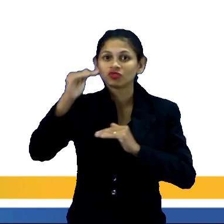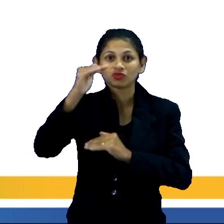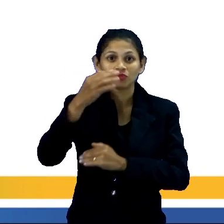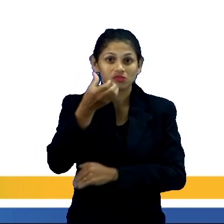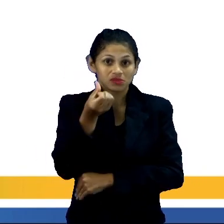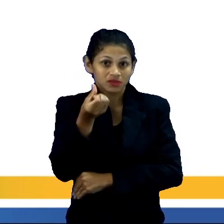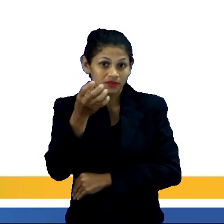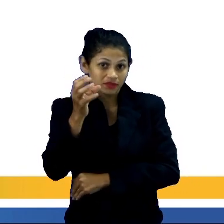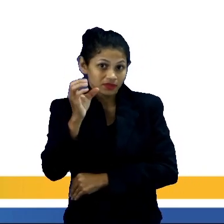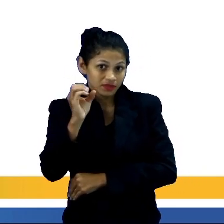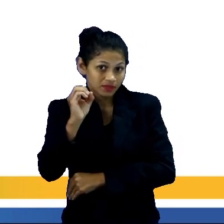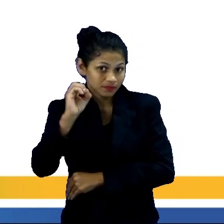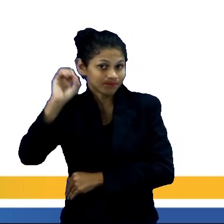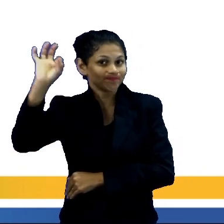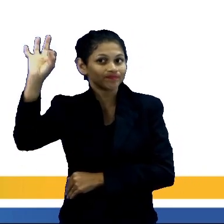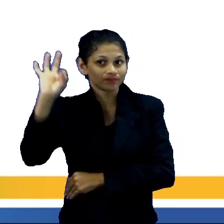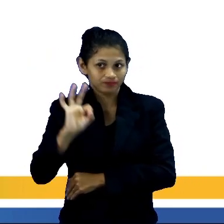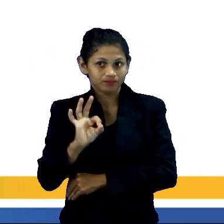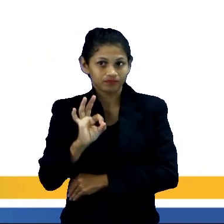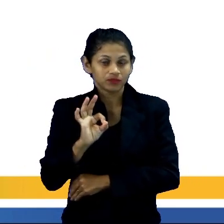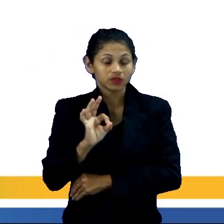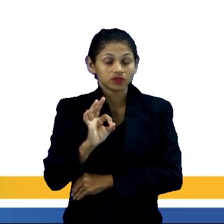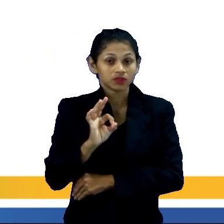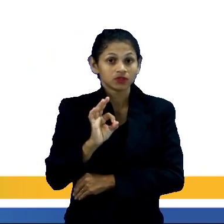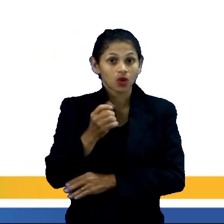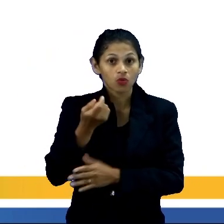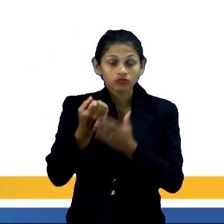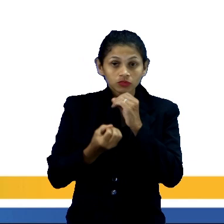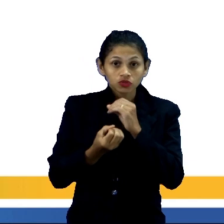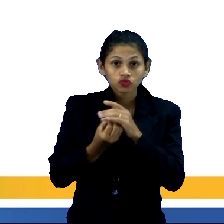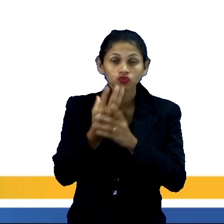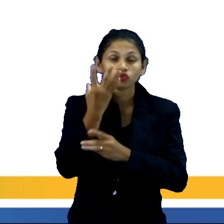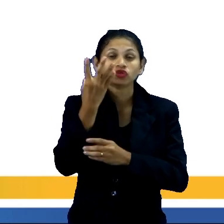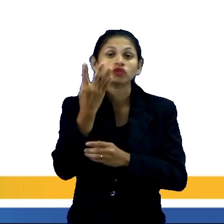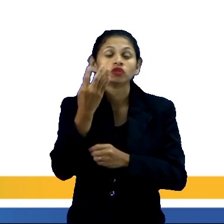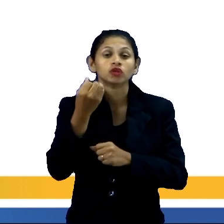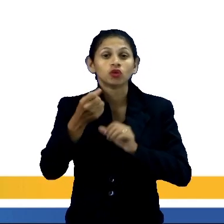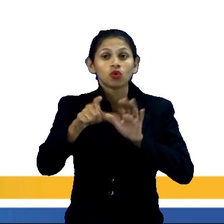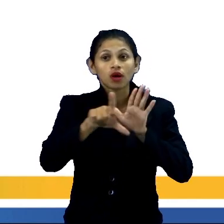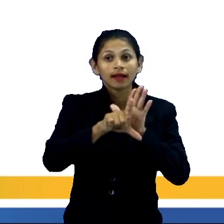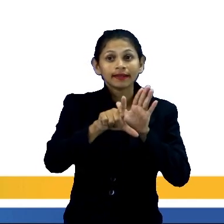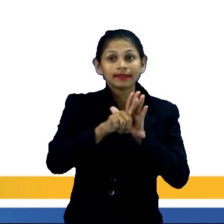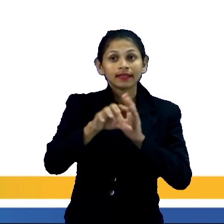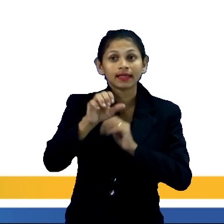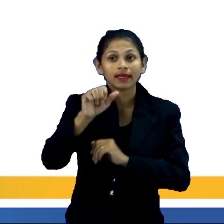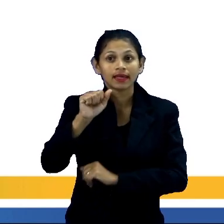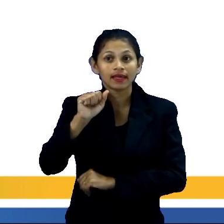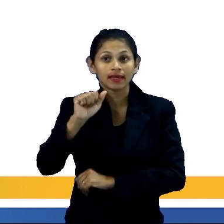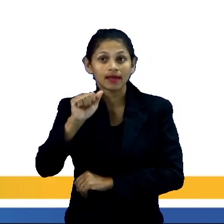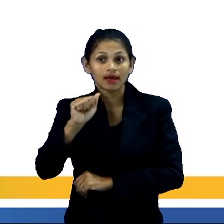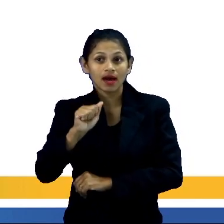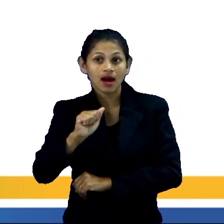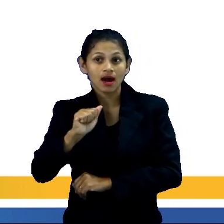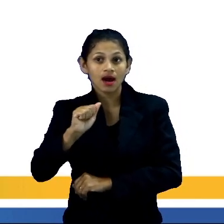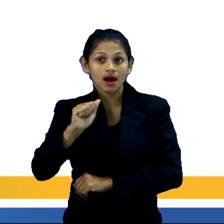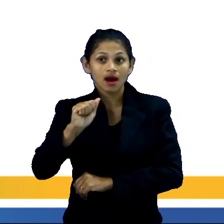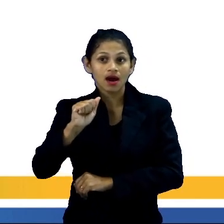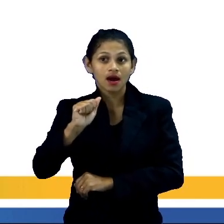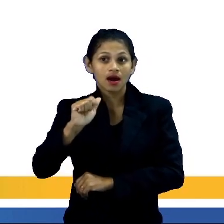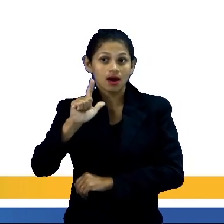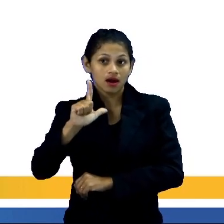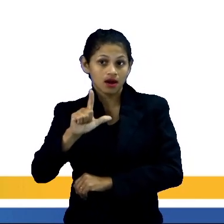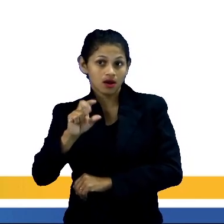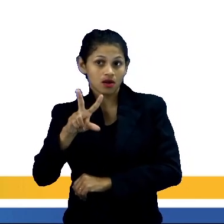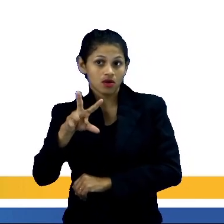Nesse momento, foi criada a Lei Alves Branco, tá? Dessa forma, investir no setor industrial era algo interessante e bem visto